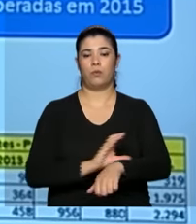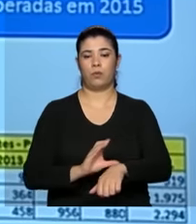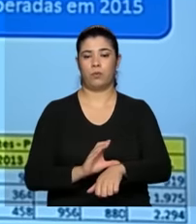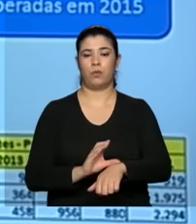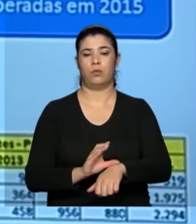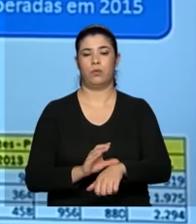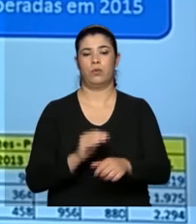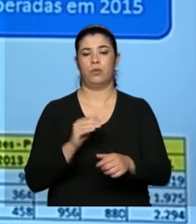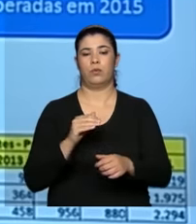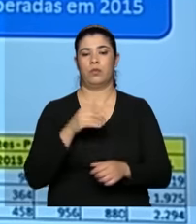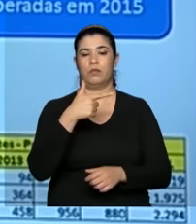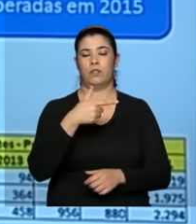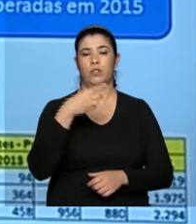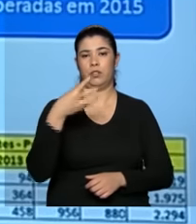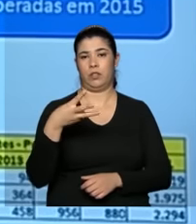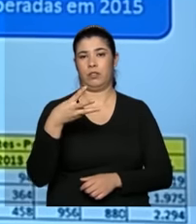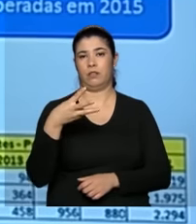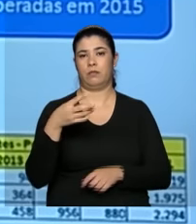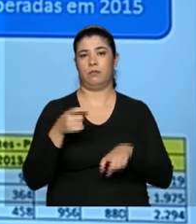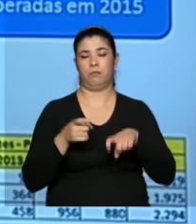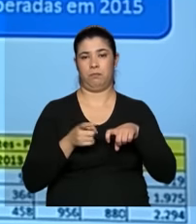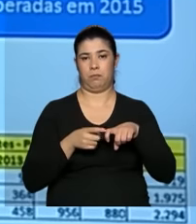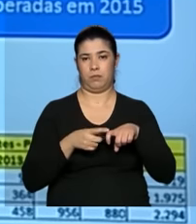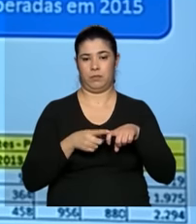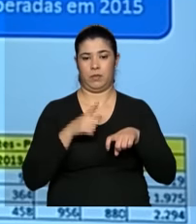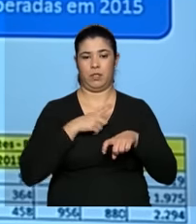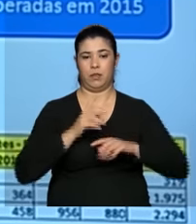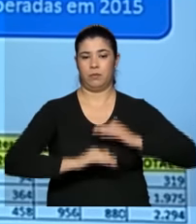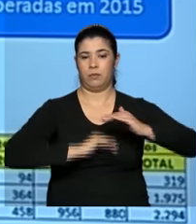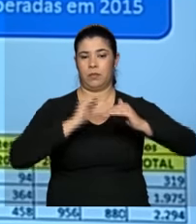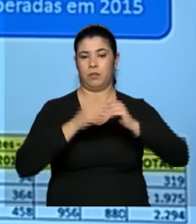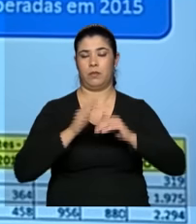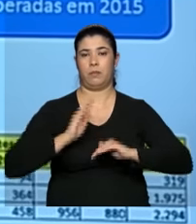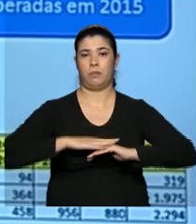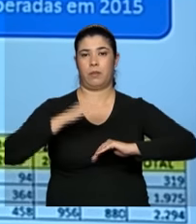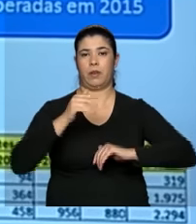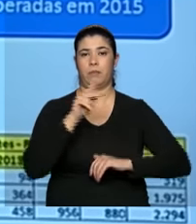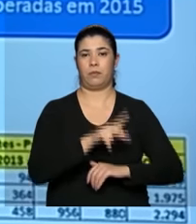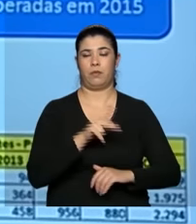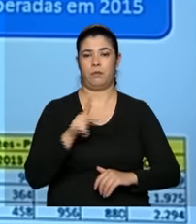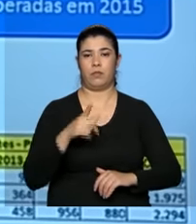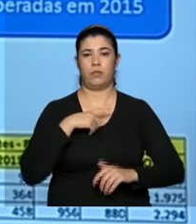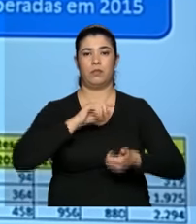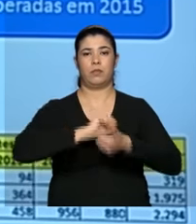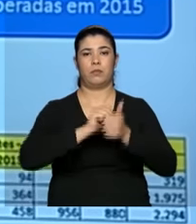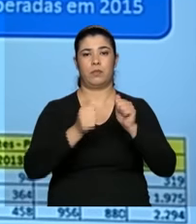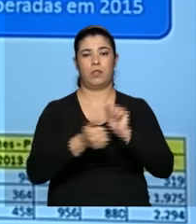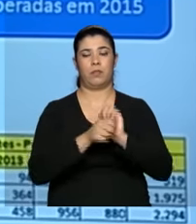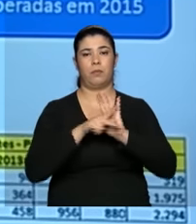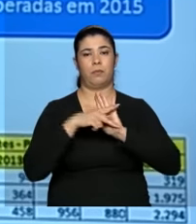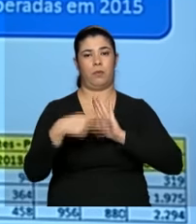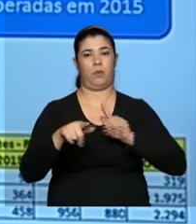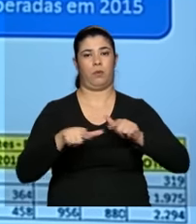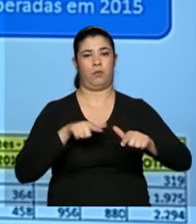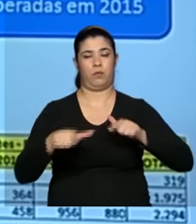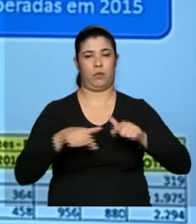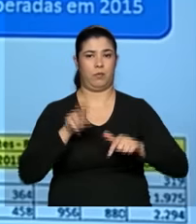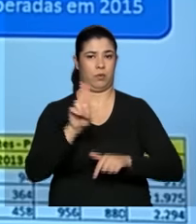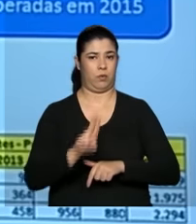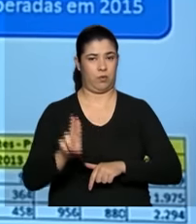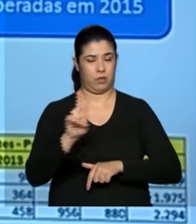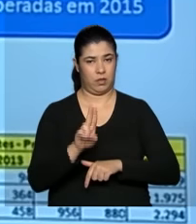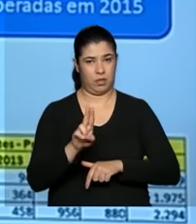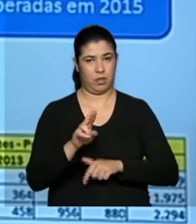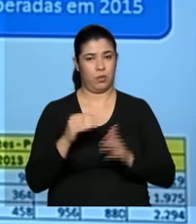últimos 2 anos, eles tiveram um provimento de professores adequado para o seu funcionamento. Só